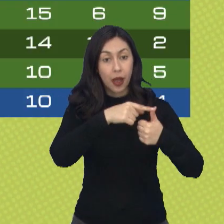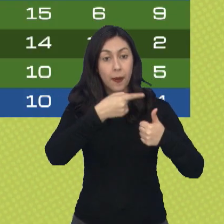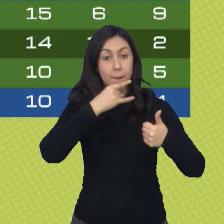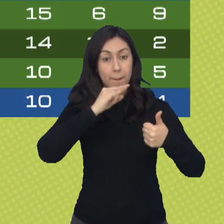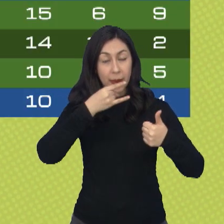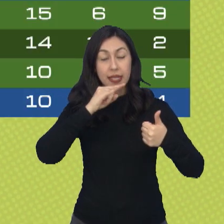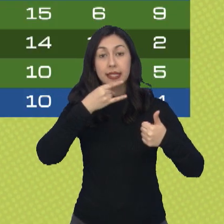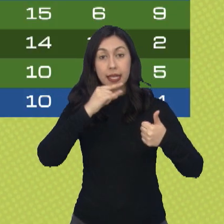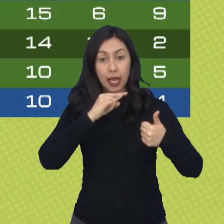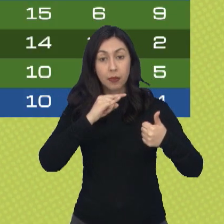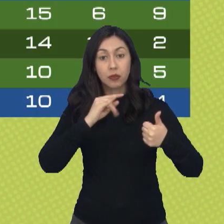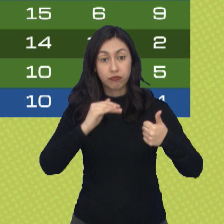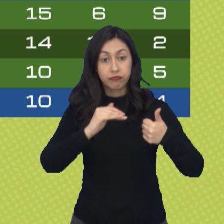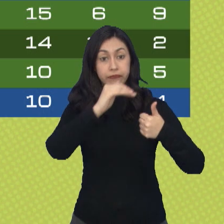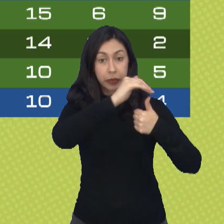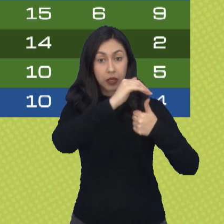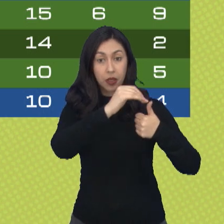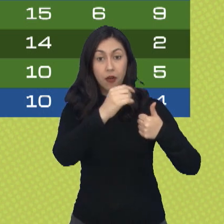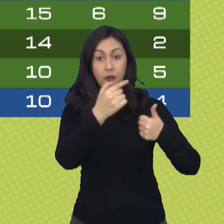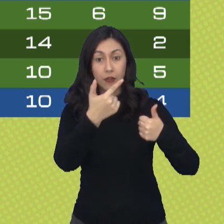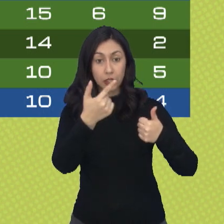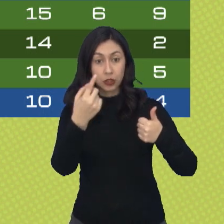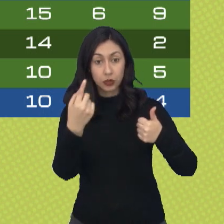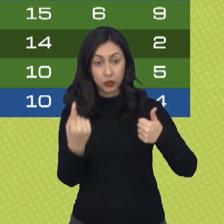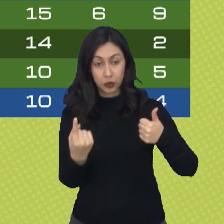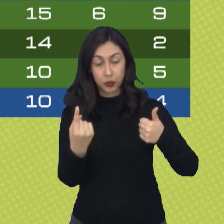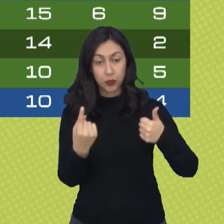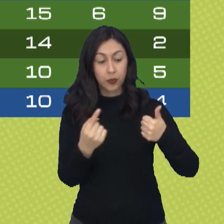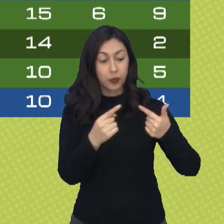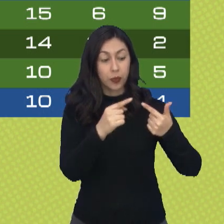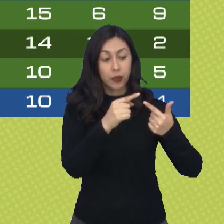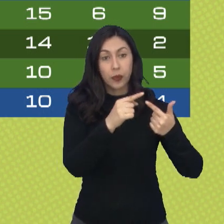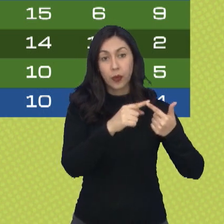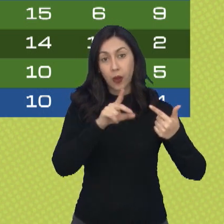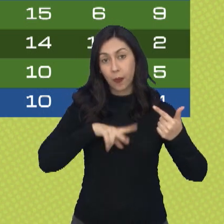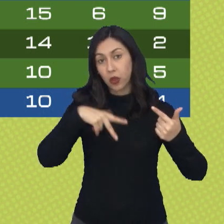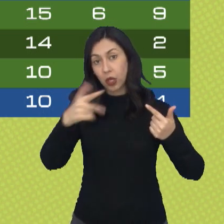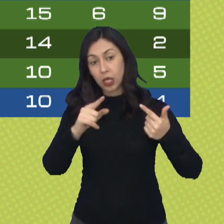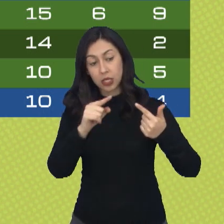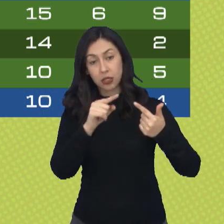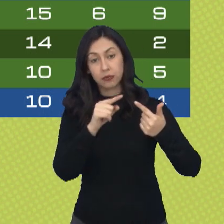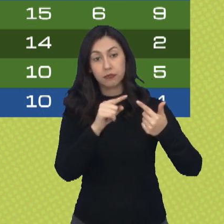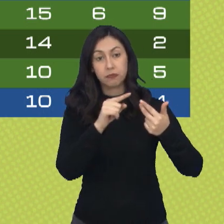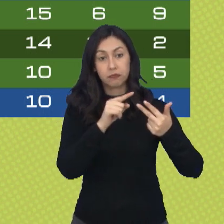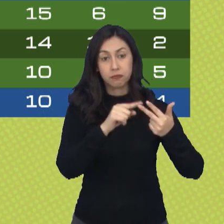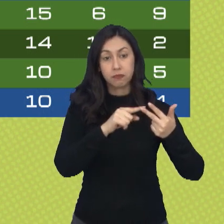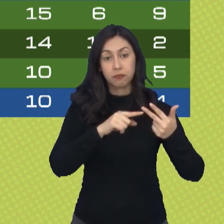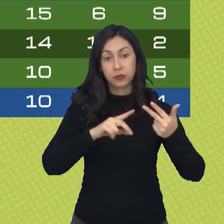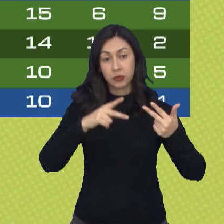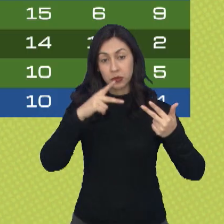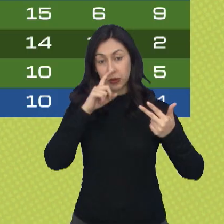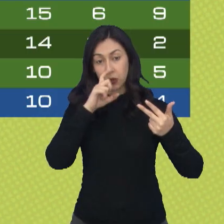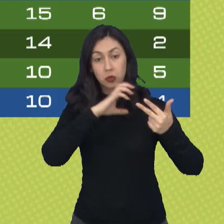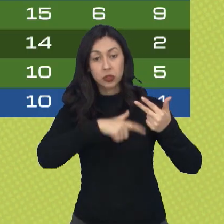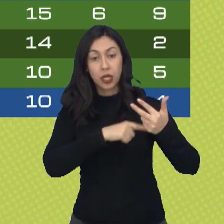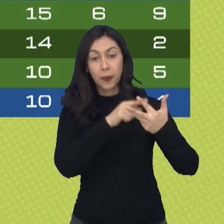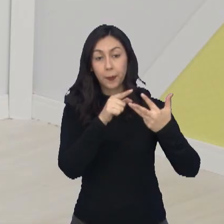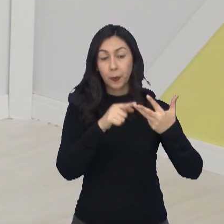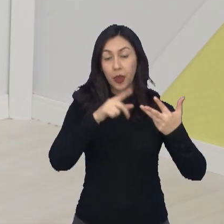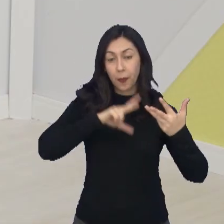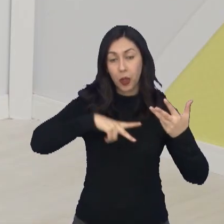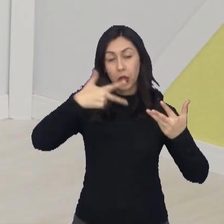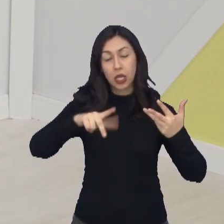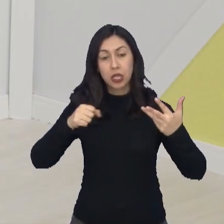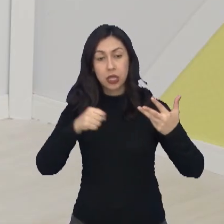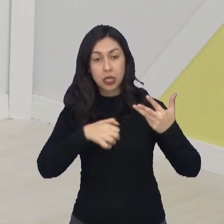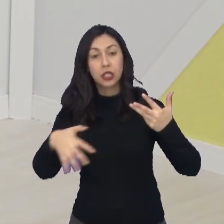grupos somando todos os jogos, 21 pontos. Portuguesa e São José, segundo e terceiro, Portuguesa Santista em quarto. Repare que do grupo do São José, o segundo, o